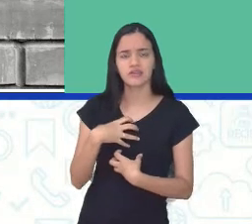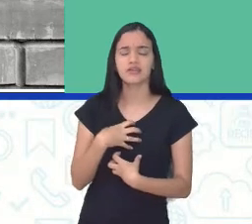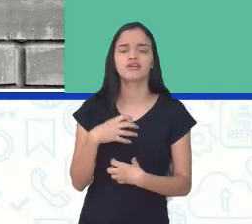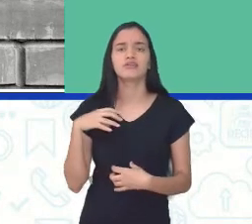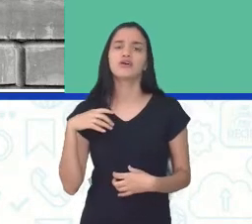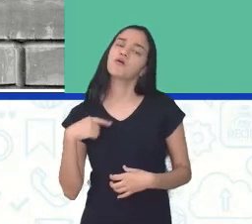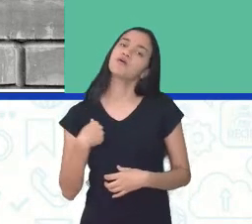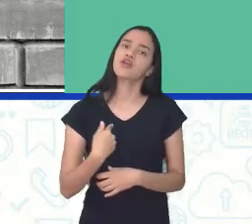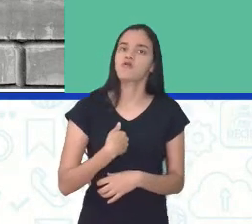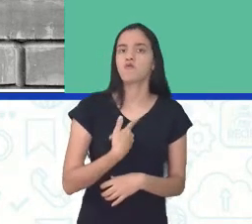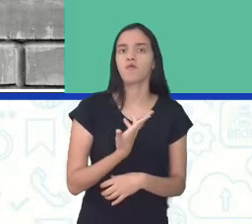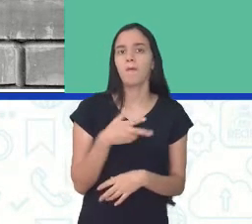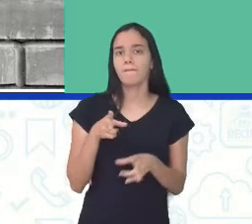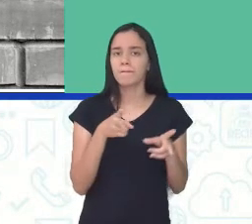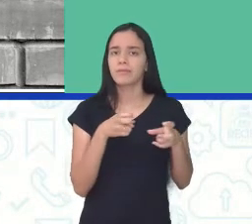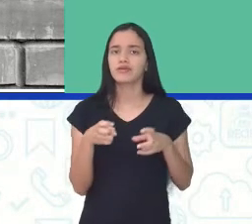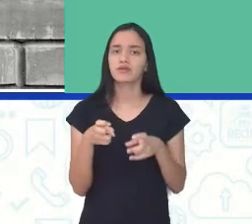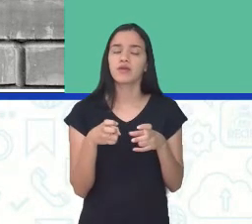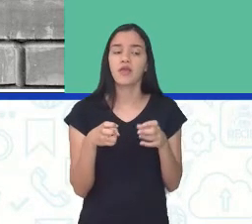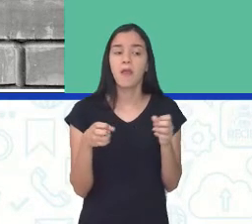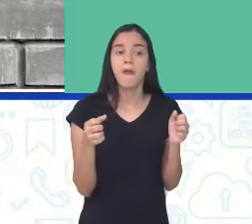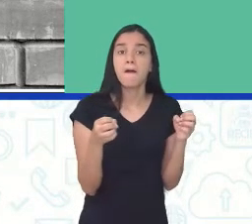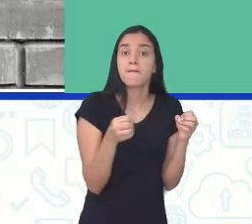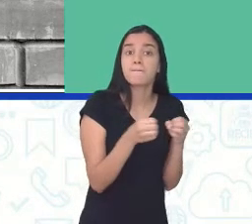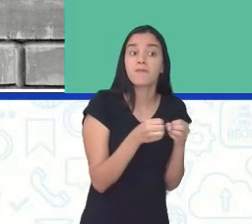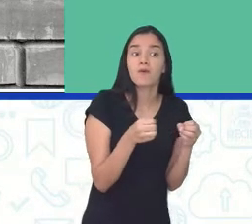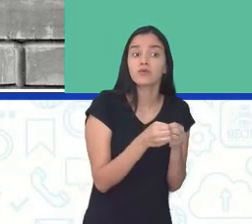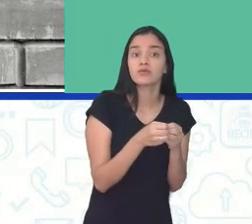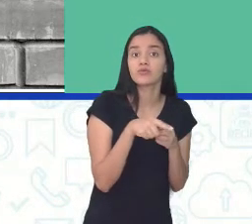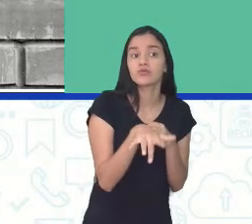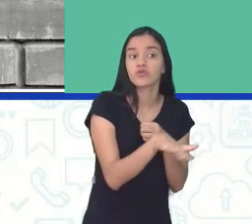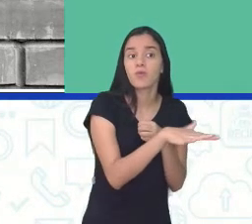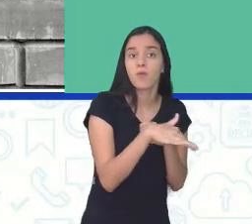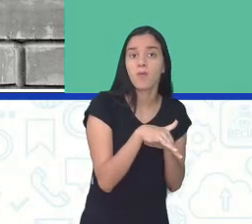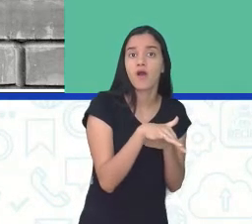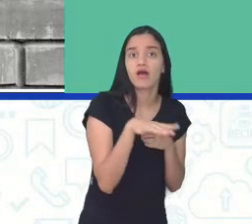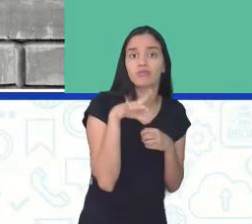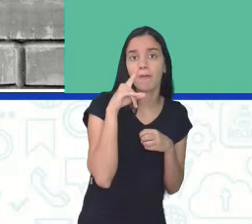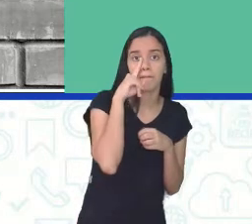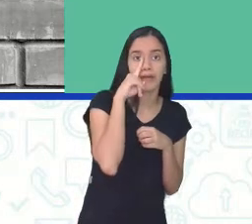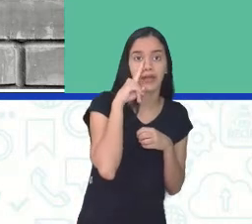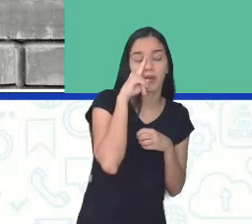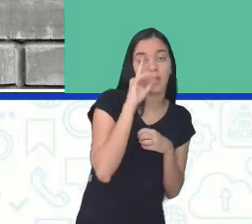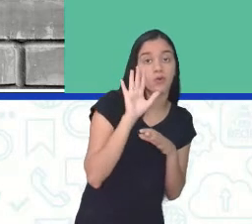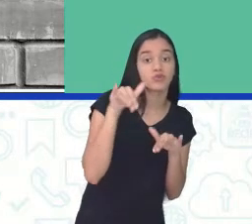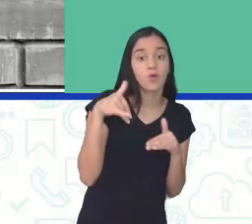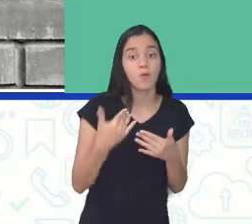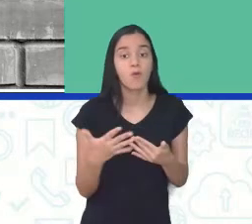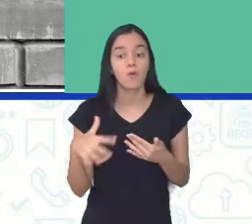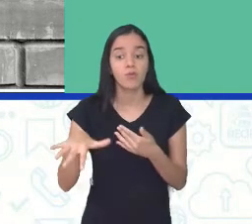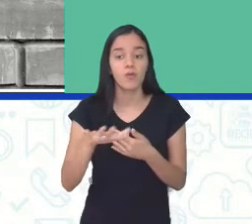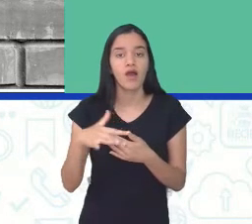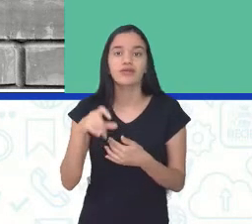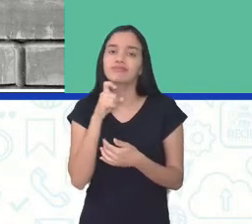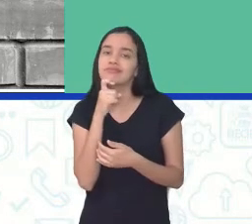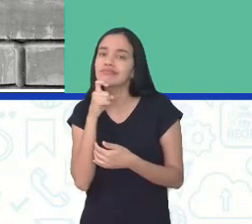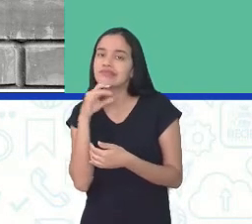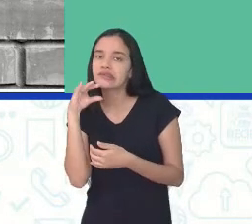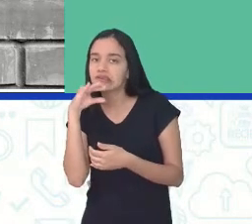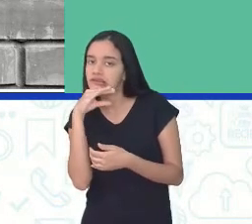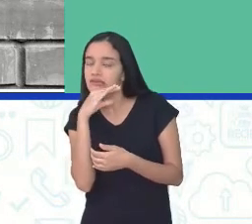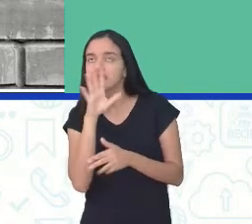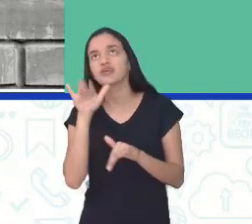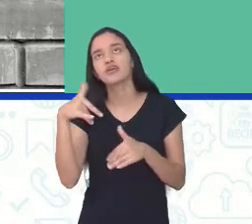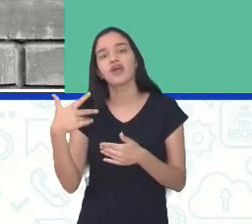perceber se eu estou perto de alguma coisa que é perigosa, se eu estou distante, algo aquecido, algo frio. Sair